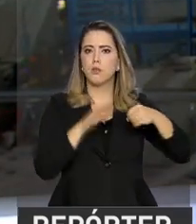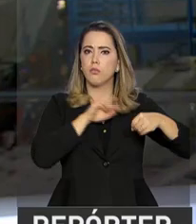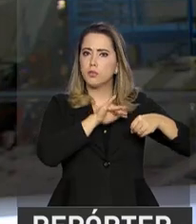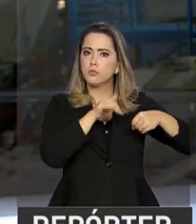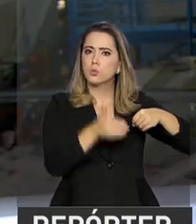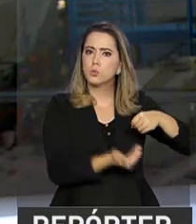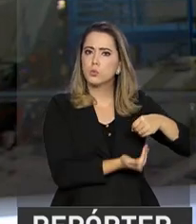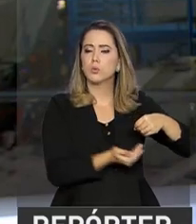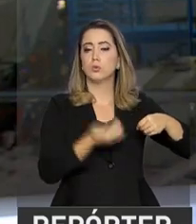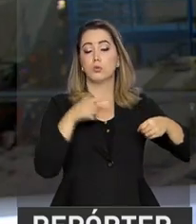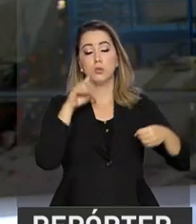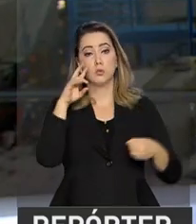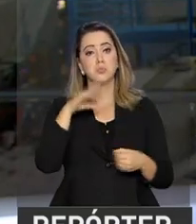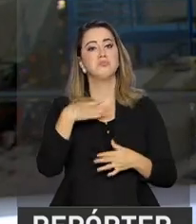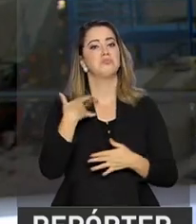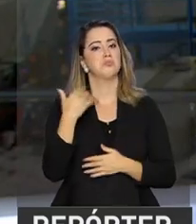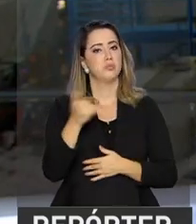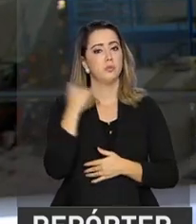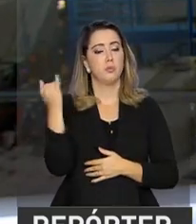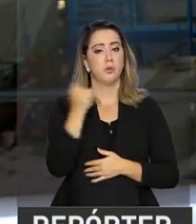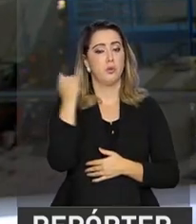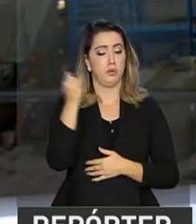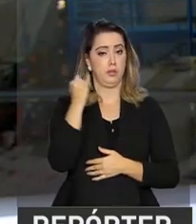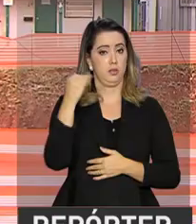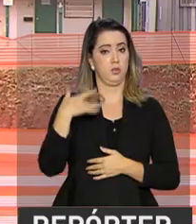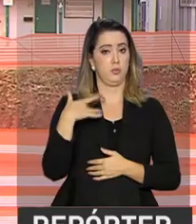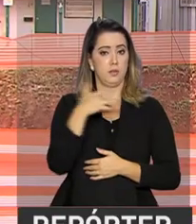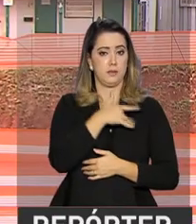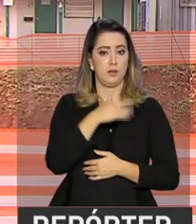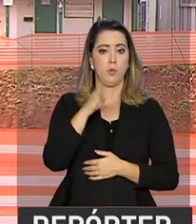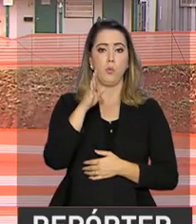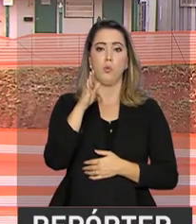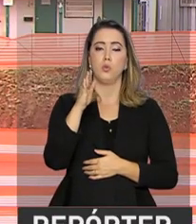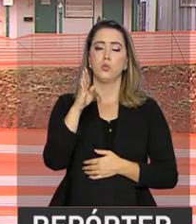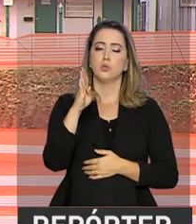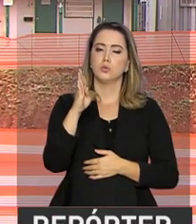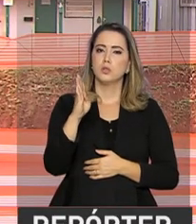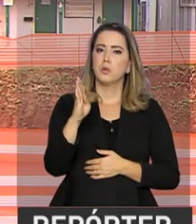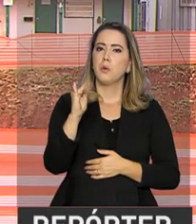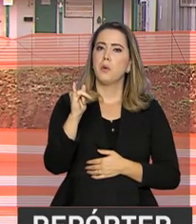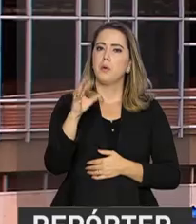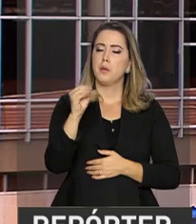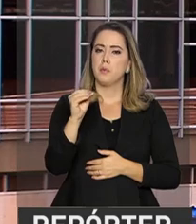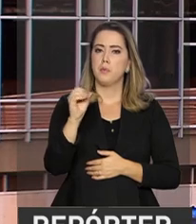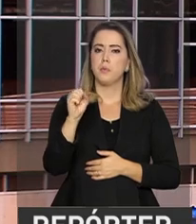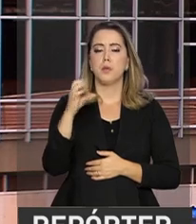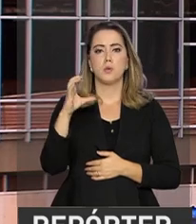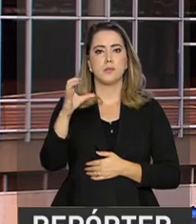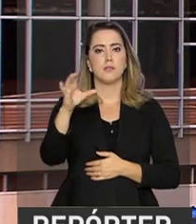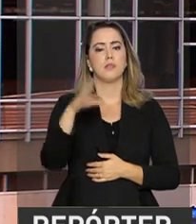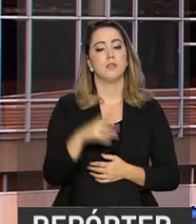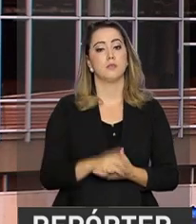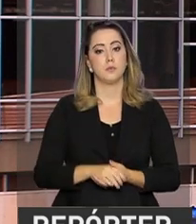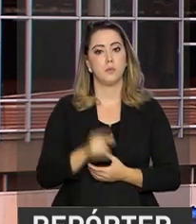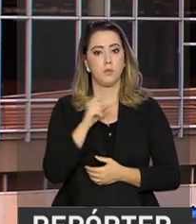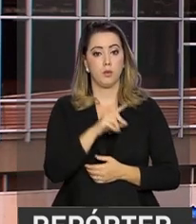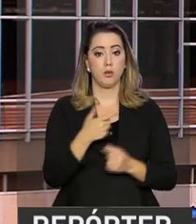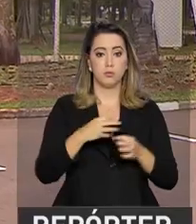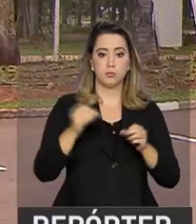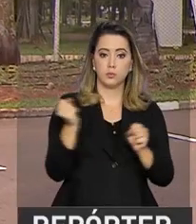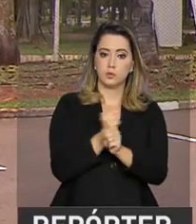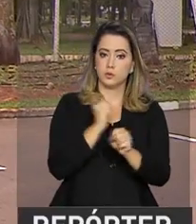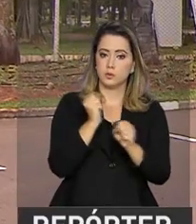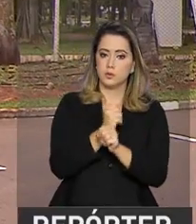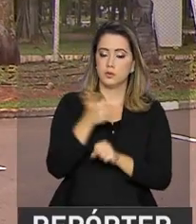de entendimentos na área de saúde e biociências em geral. O Sirius vai ser instalado em uma área de 150 mil metros